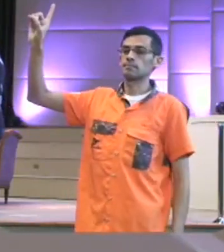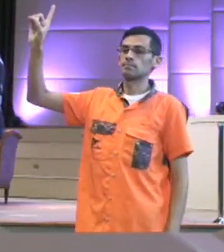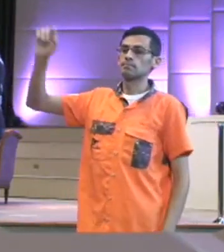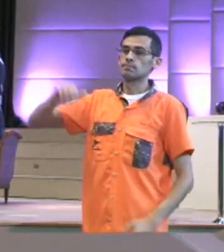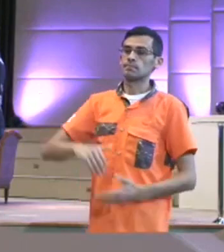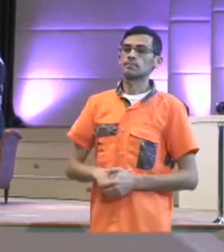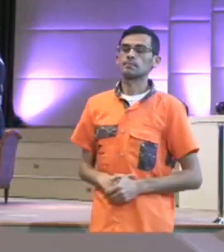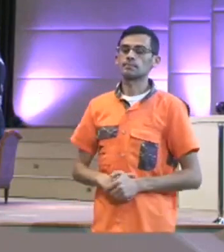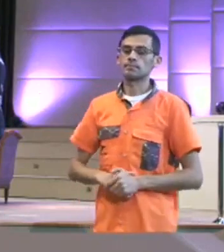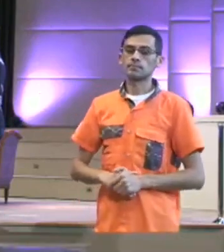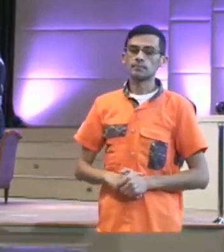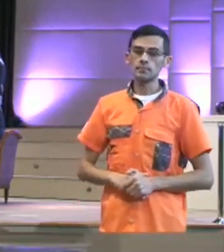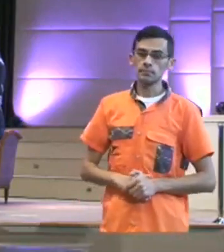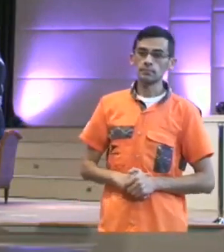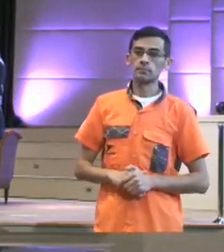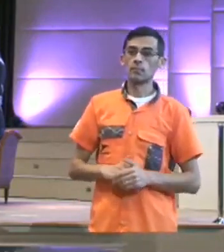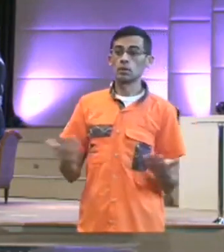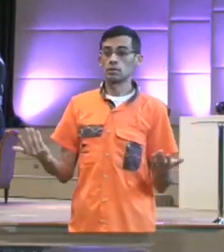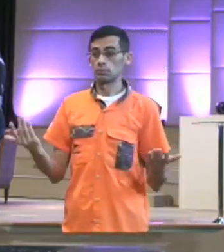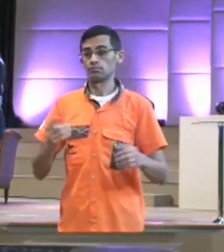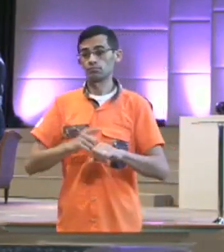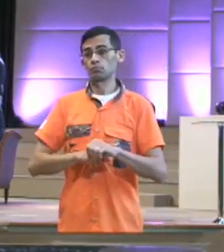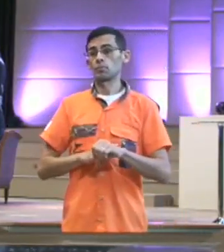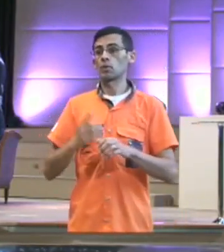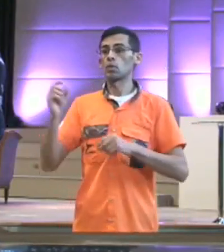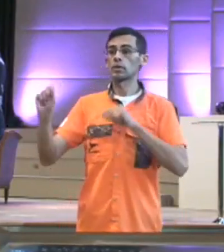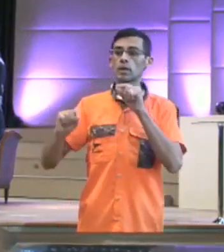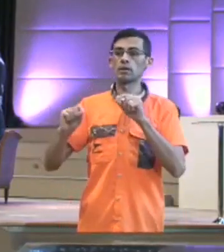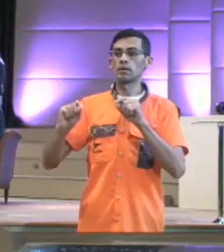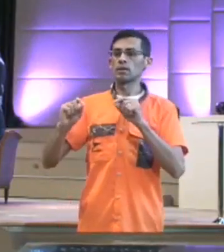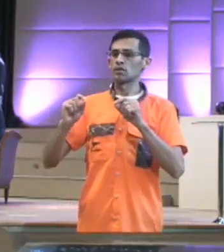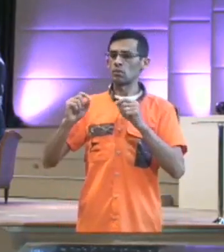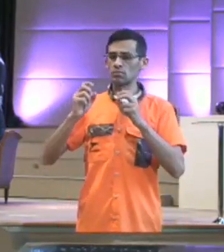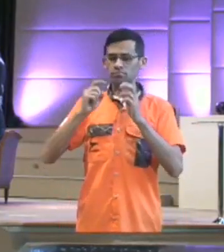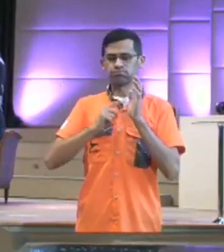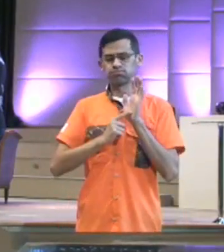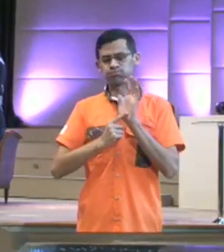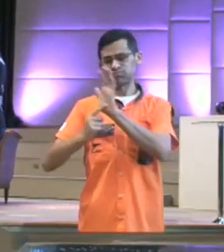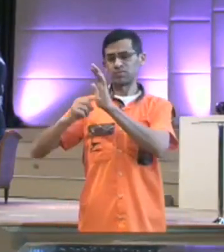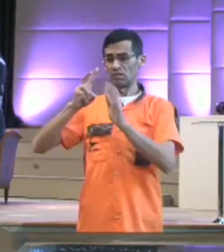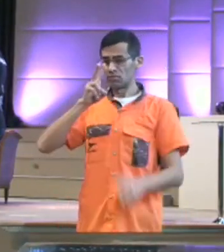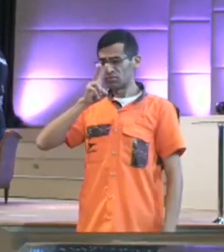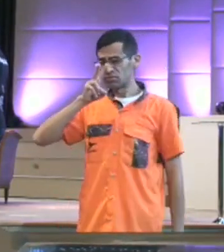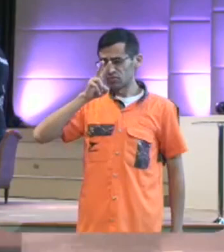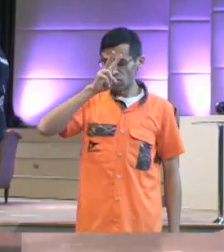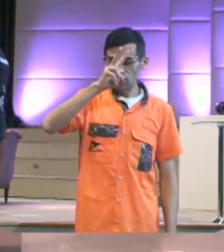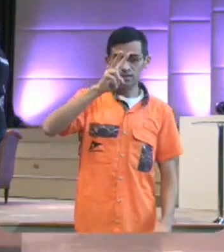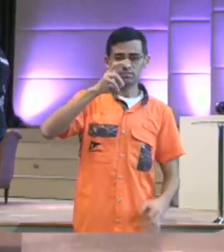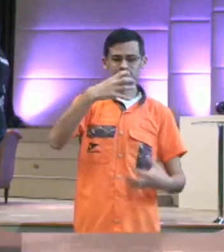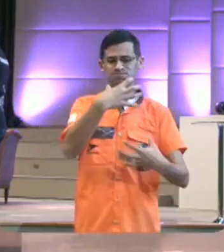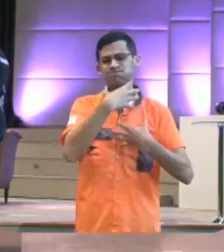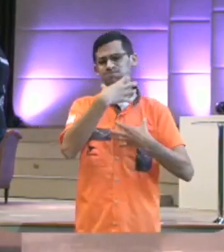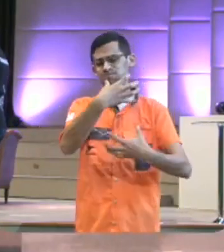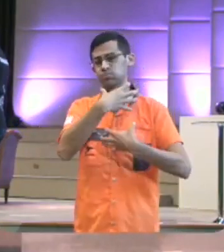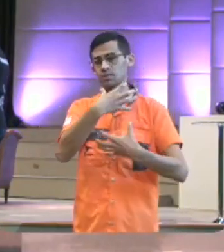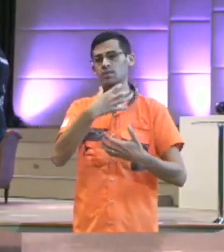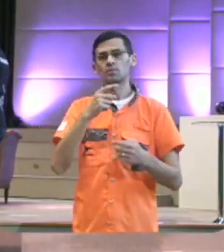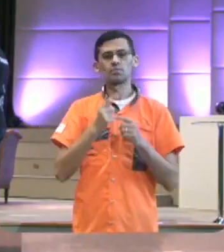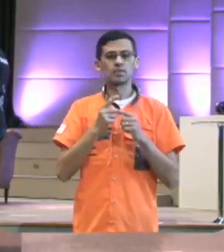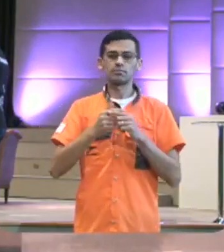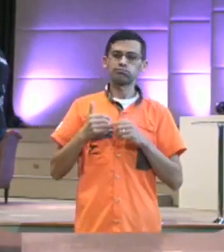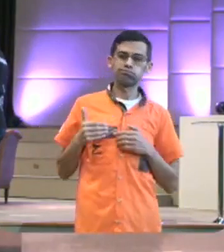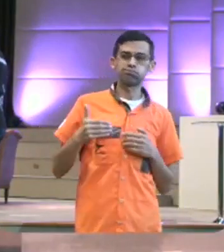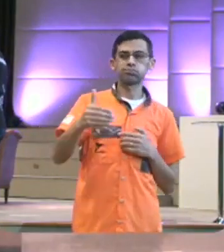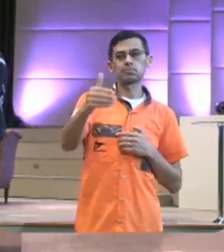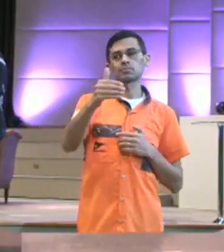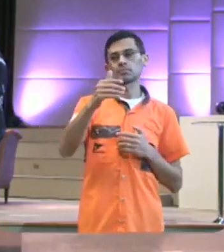quando a realidade continuar gritando forte sobre você, porque ela continua